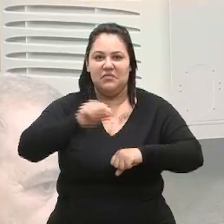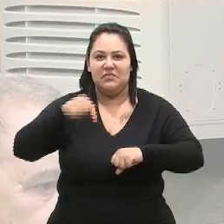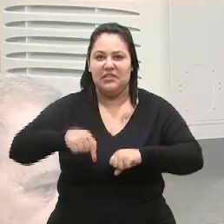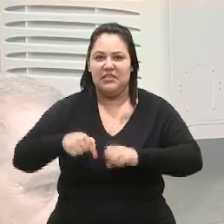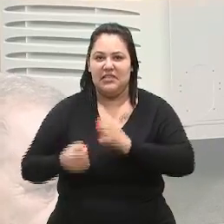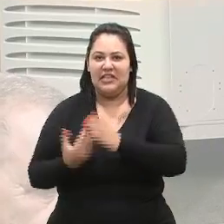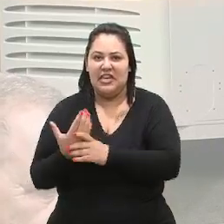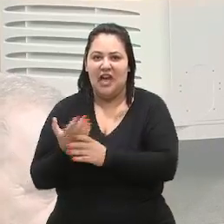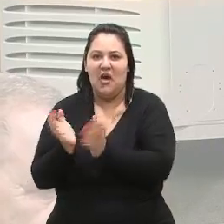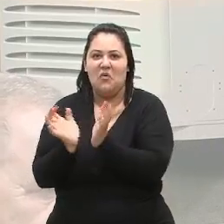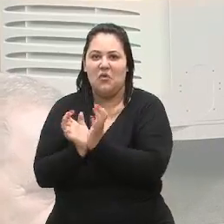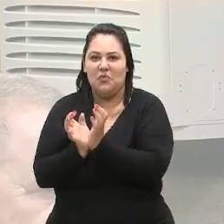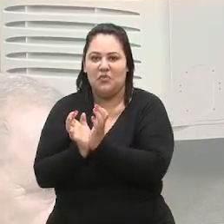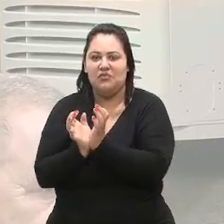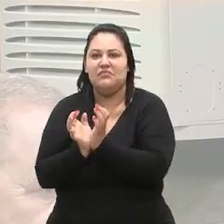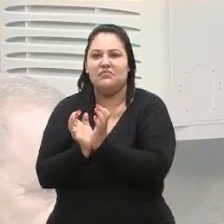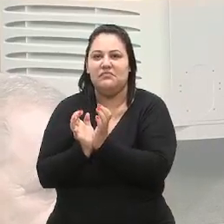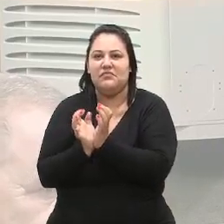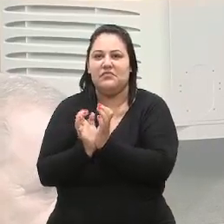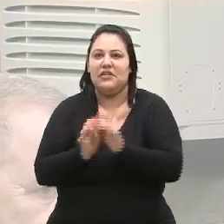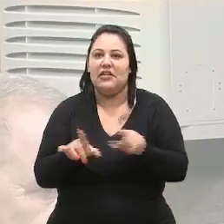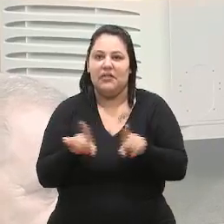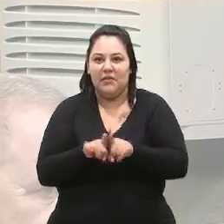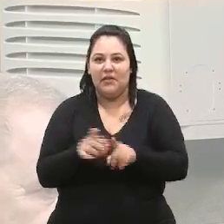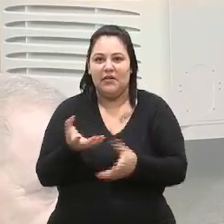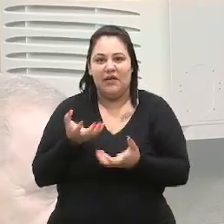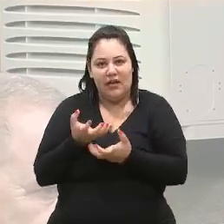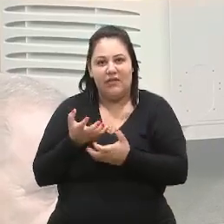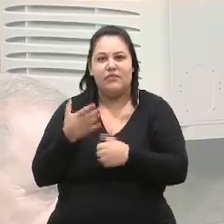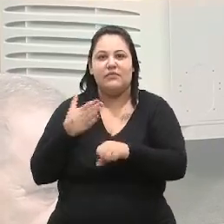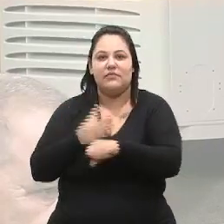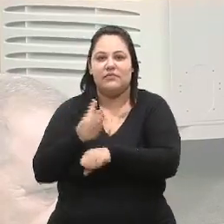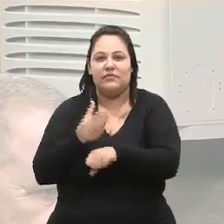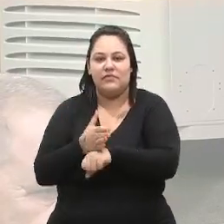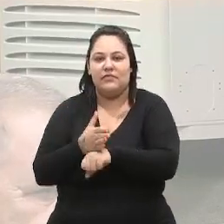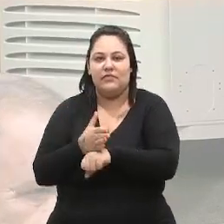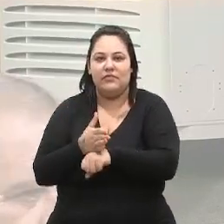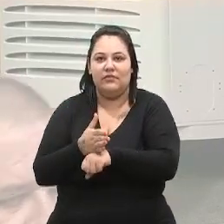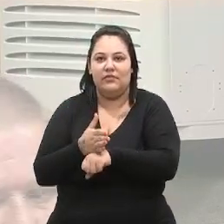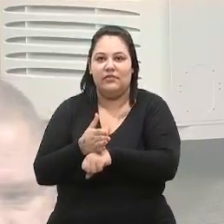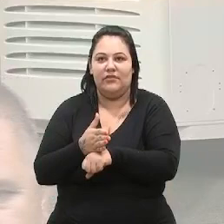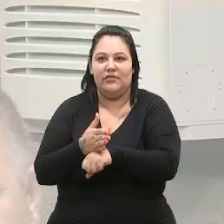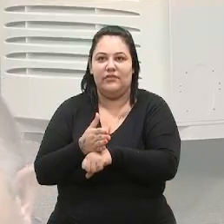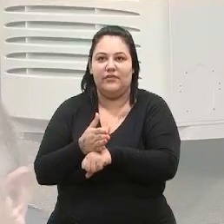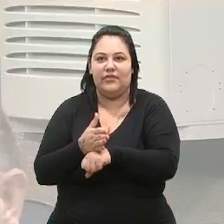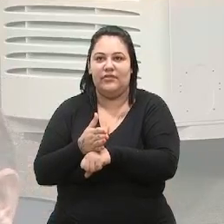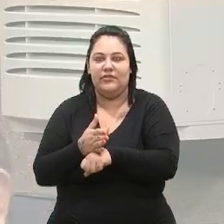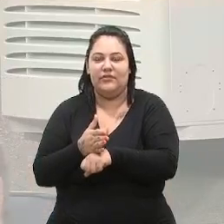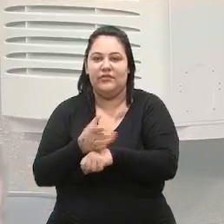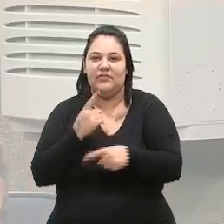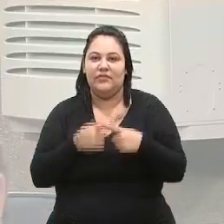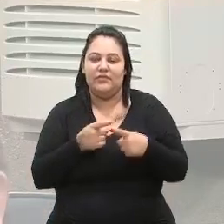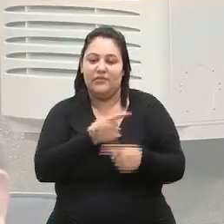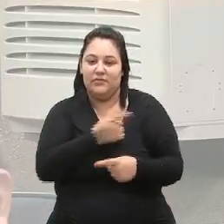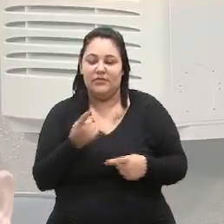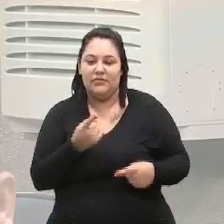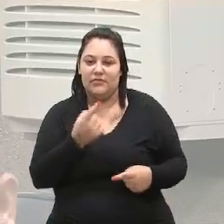e de antemão dizer que também gostaria de fazer parte, porque, como o senhor bem